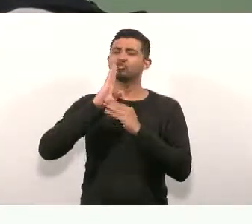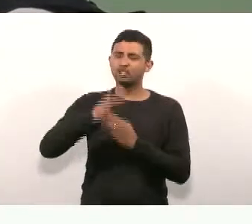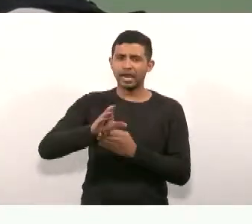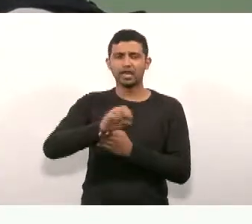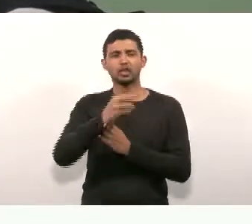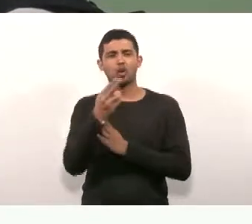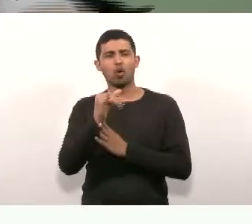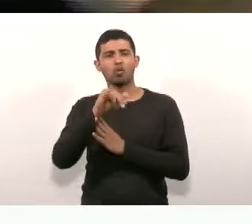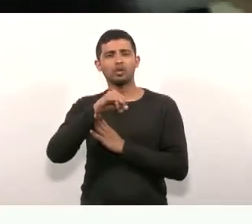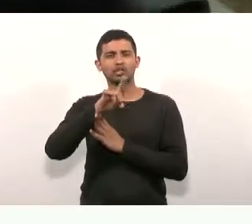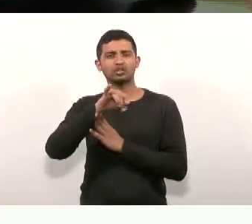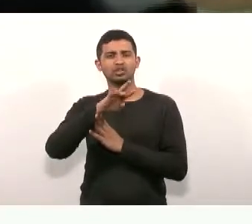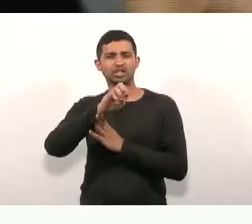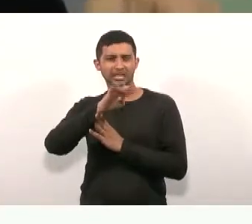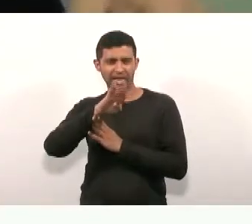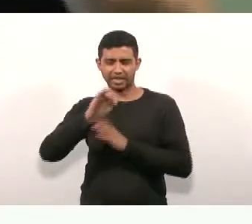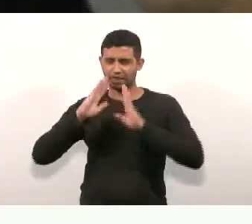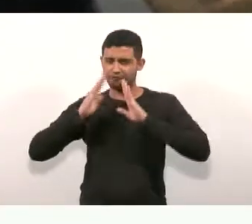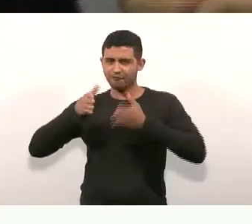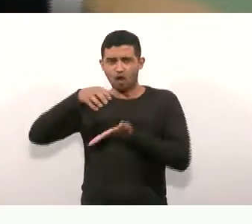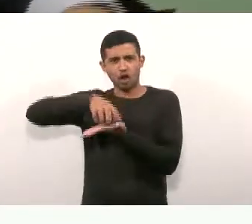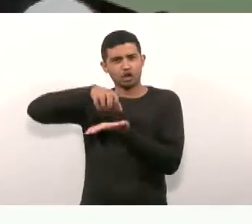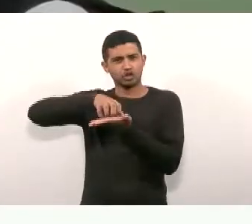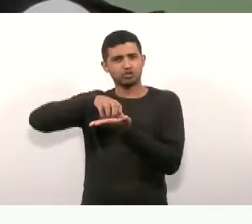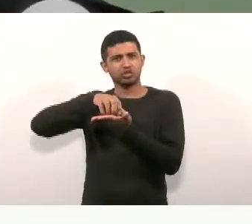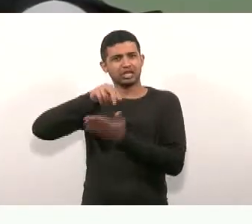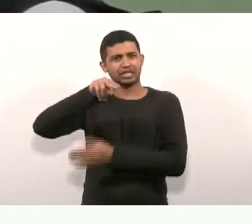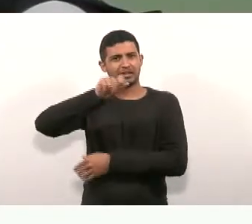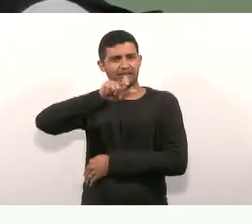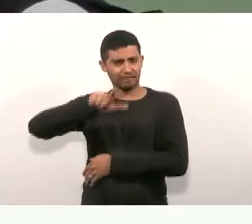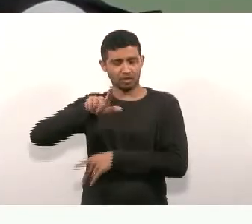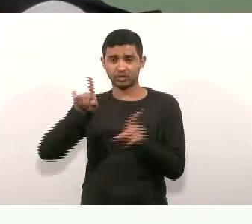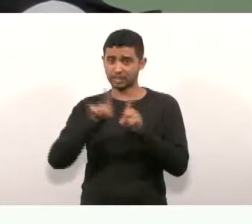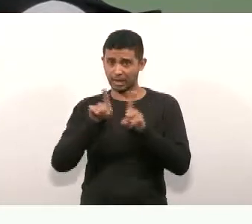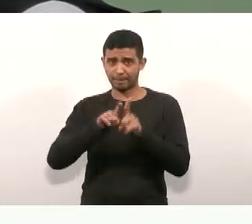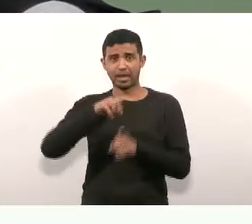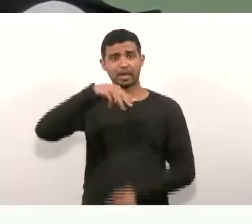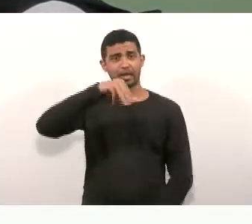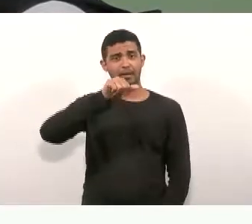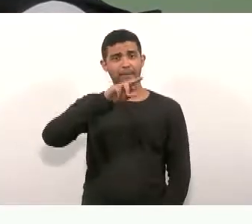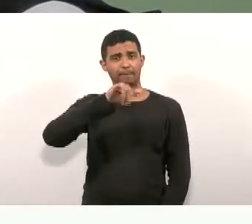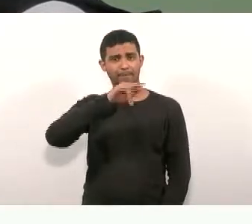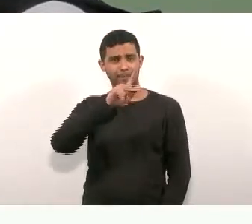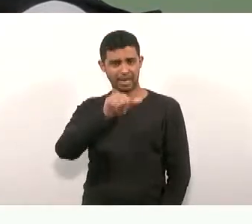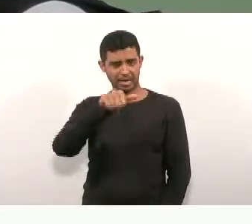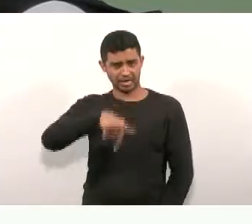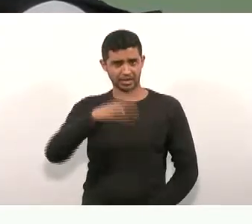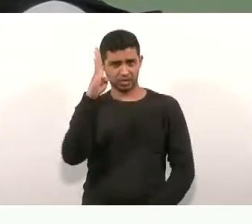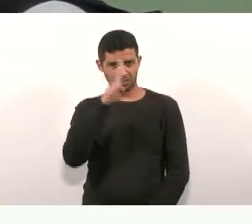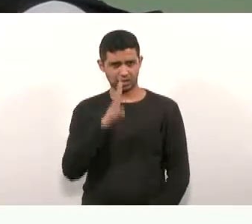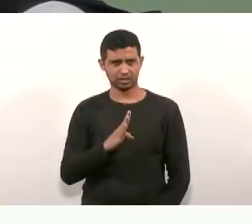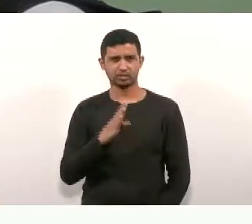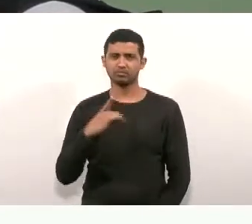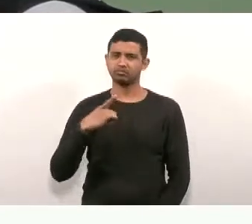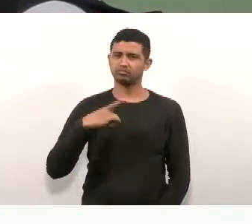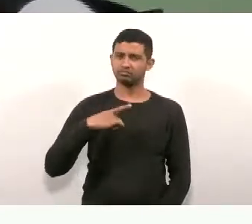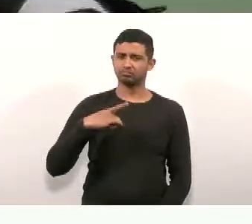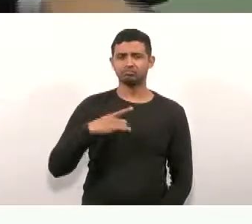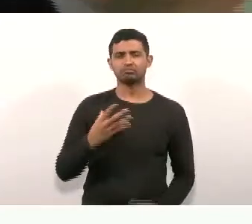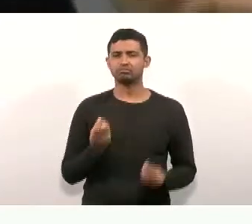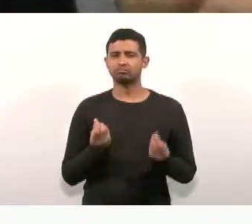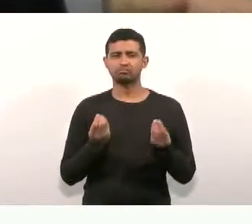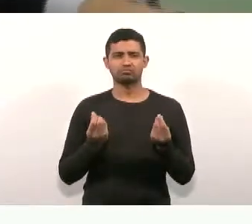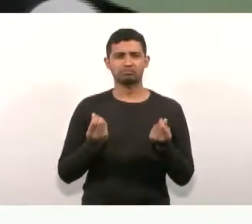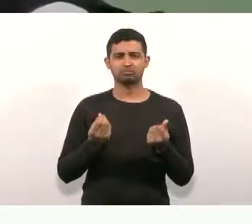naval. Inclusive, a própria Marinha do Brasil, a indústria naval brasileira decorre de dois